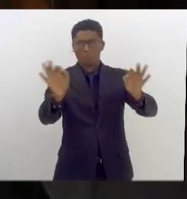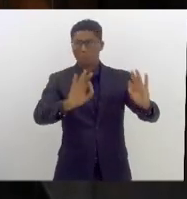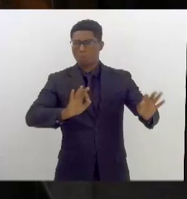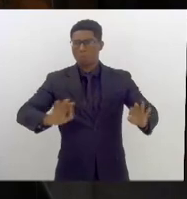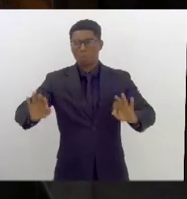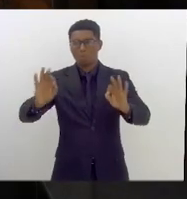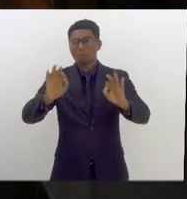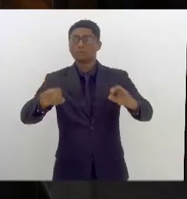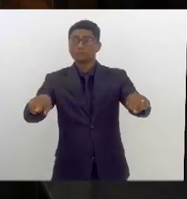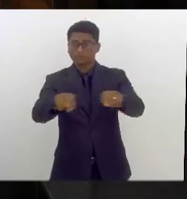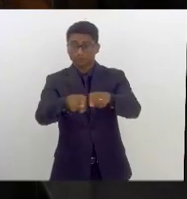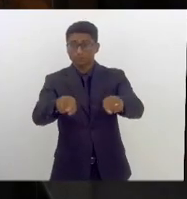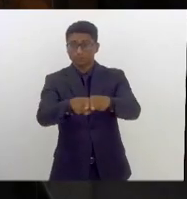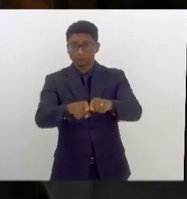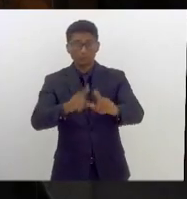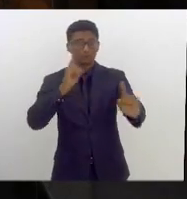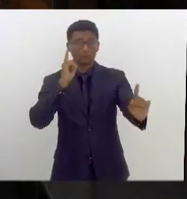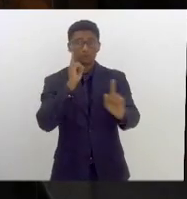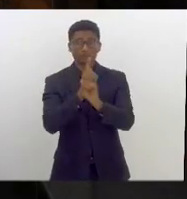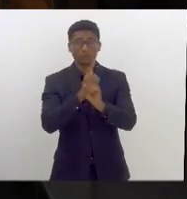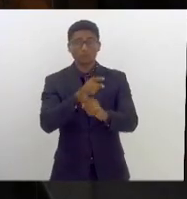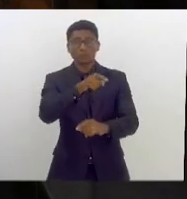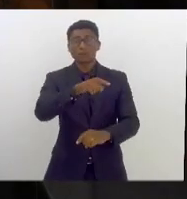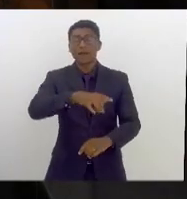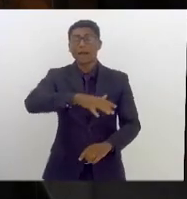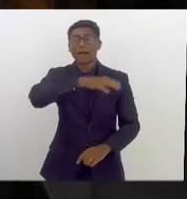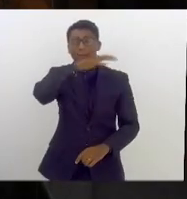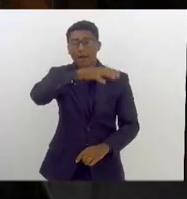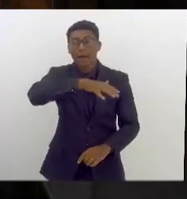Encontramos, inclusive, animal nos trilhos.